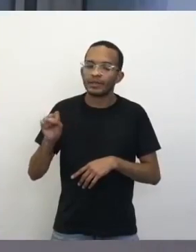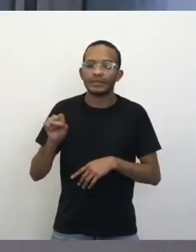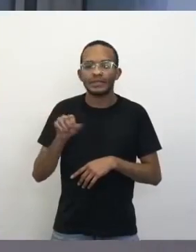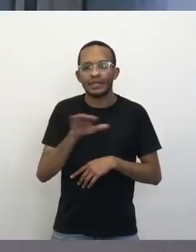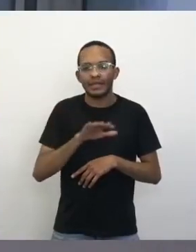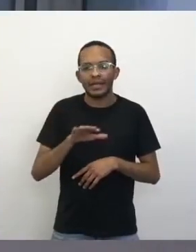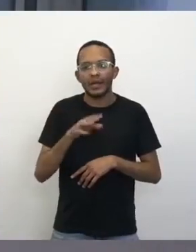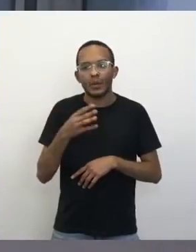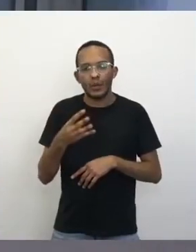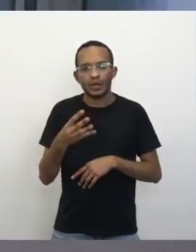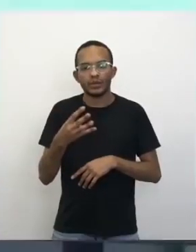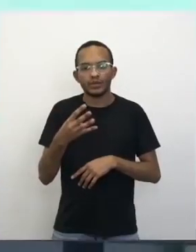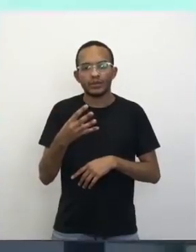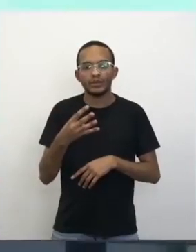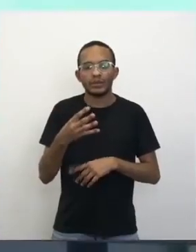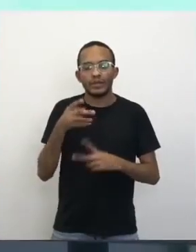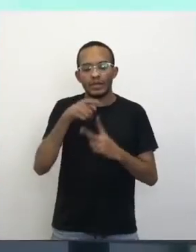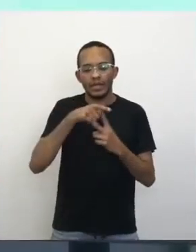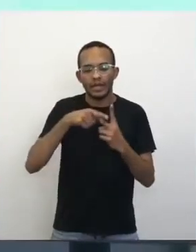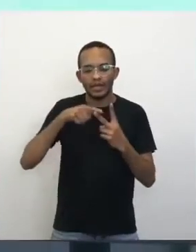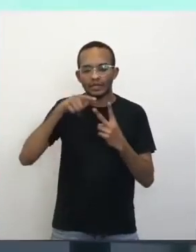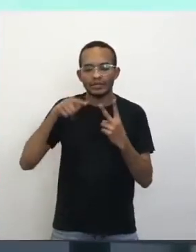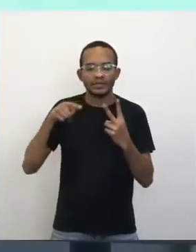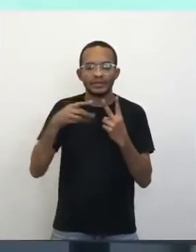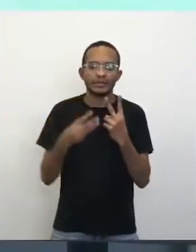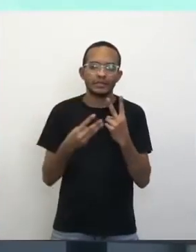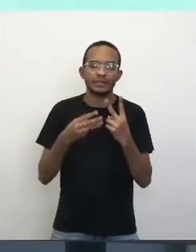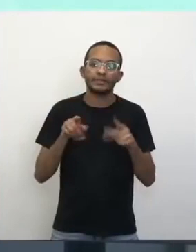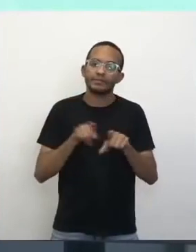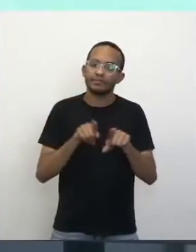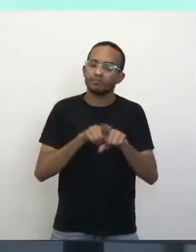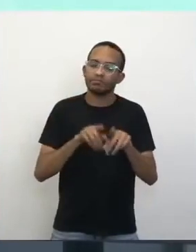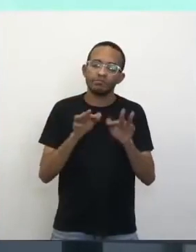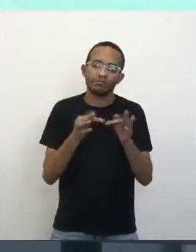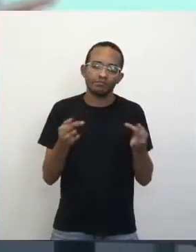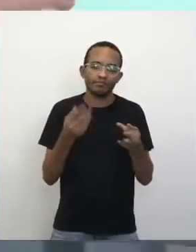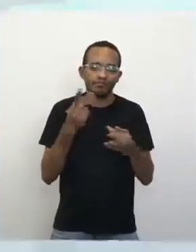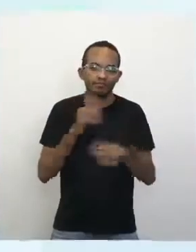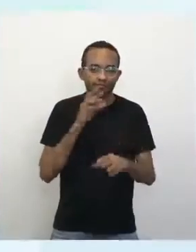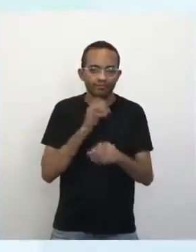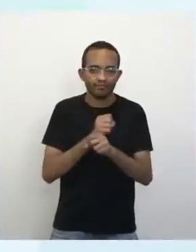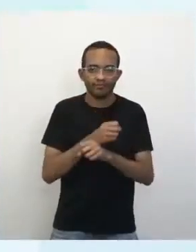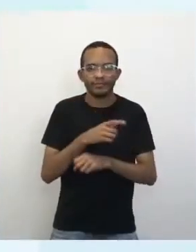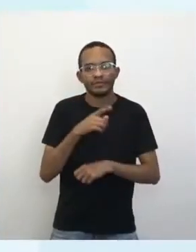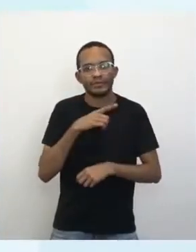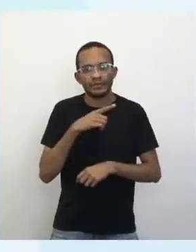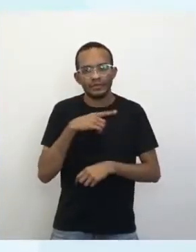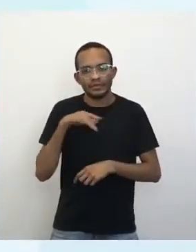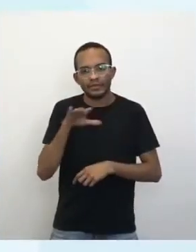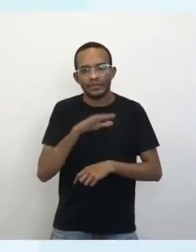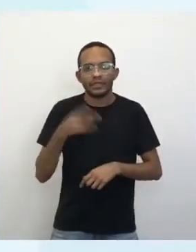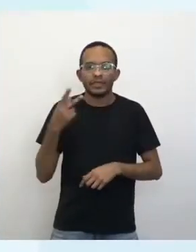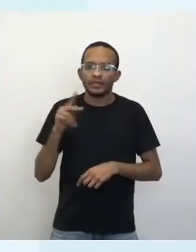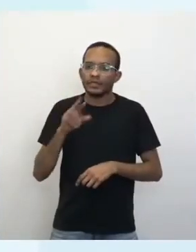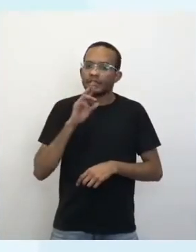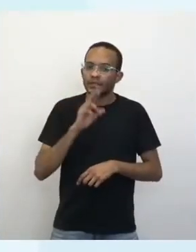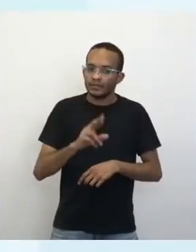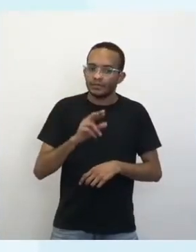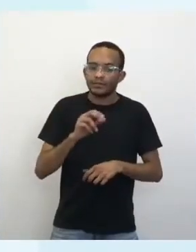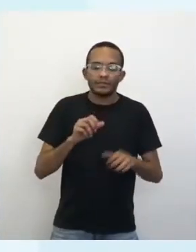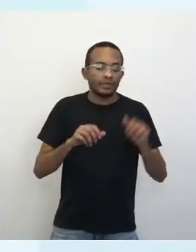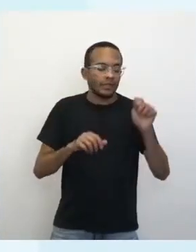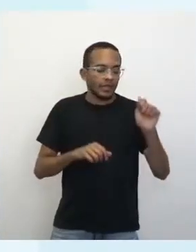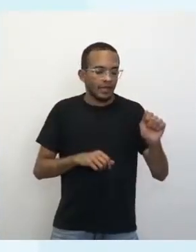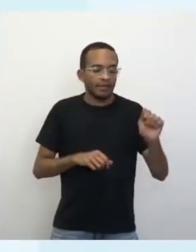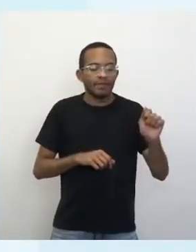3? Isso mesmo, 4 raiz de 3. Essa continha até que estava simples, né? Então, nós temos a nossa expressão da apótema